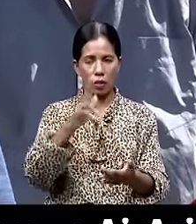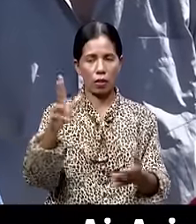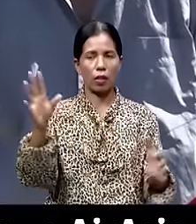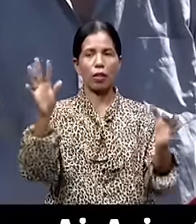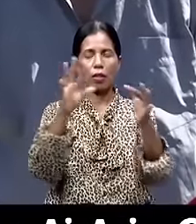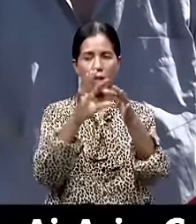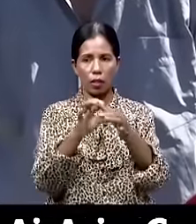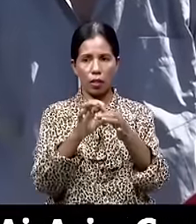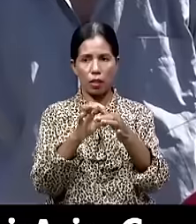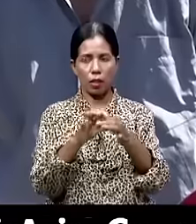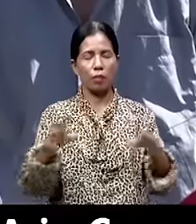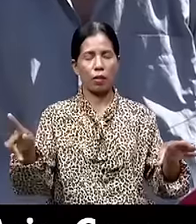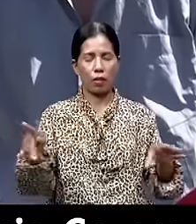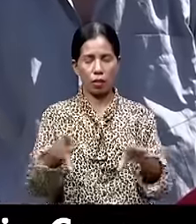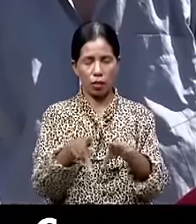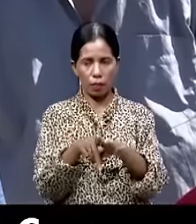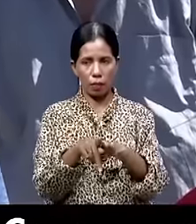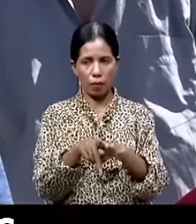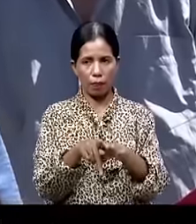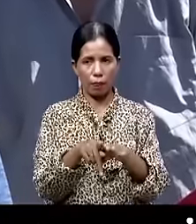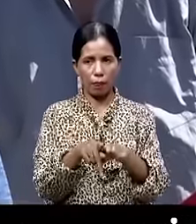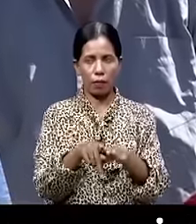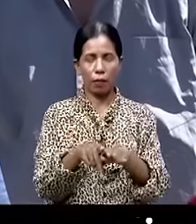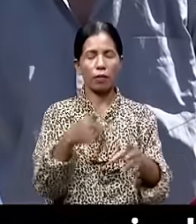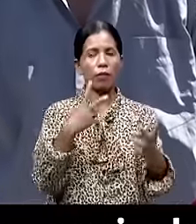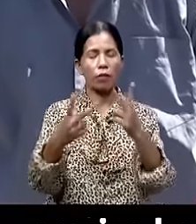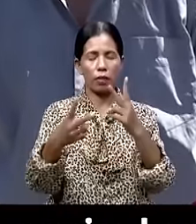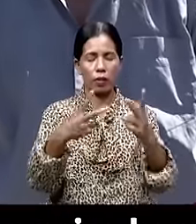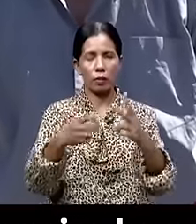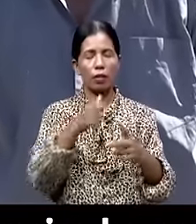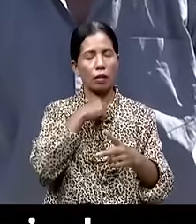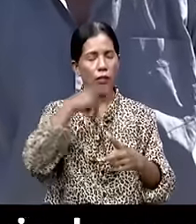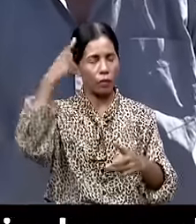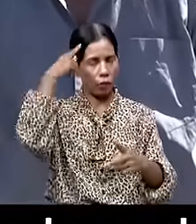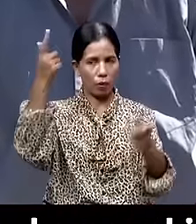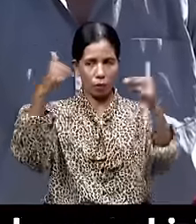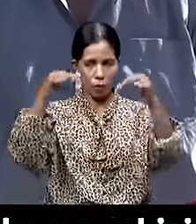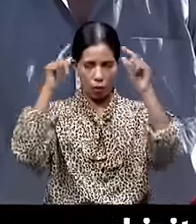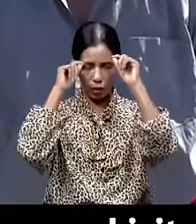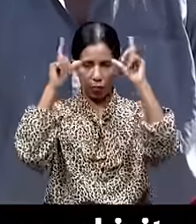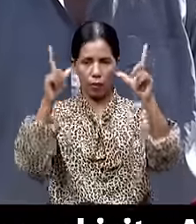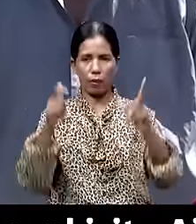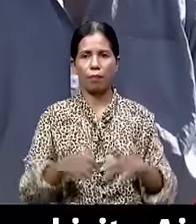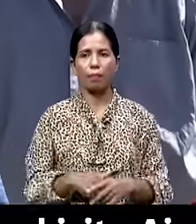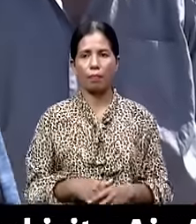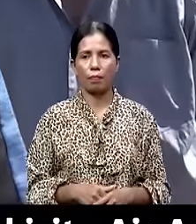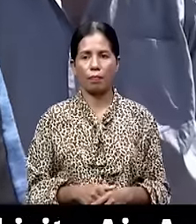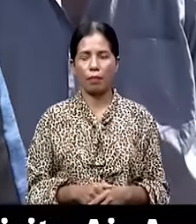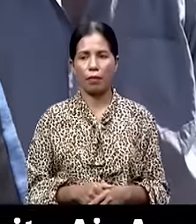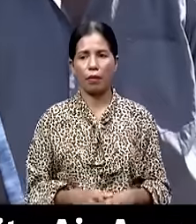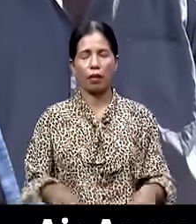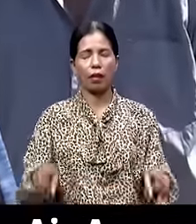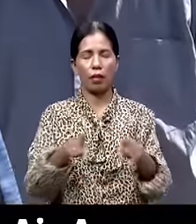ho presença ou presença Santidade Papa Nian Maia Timor-Leste. Então, a